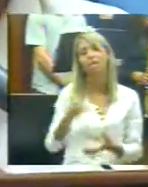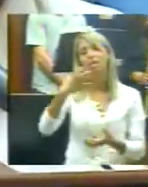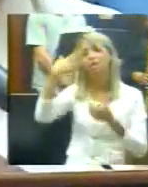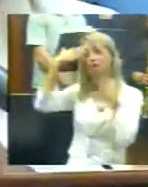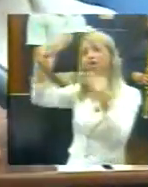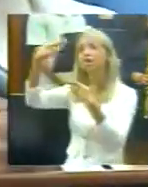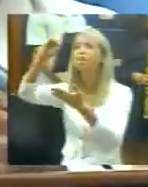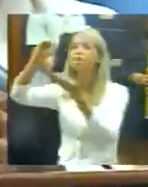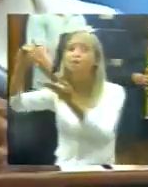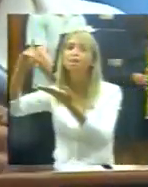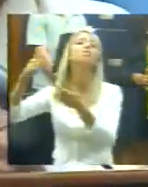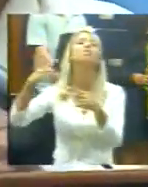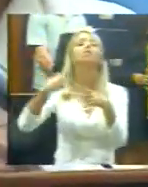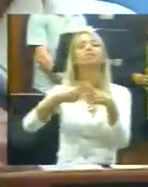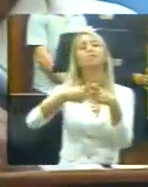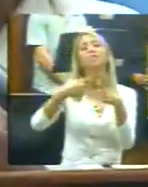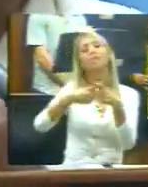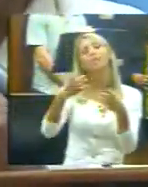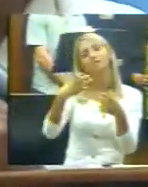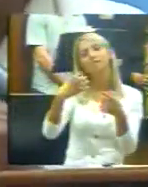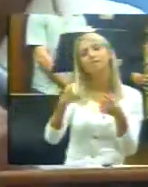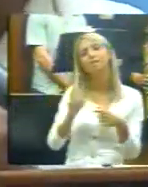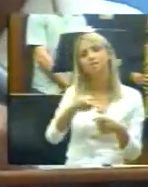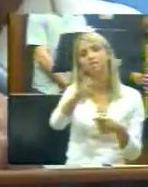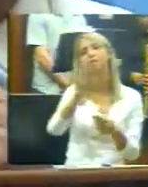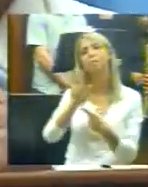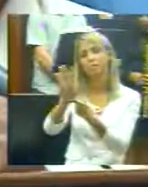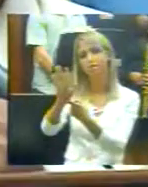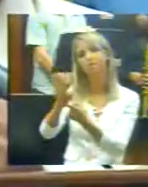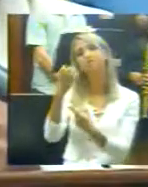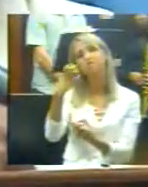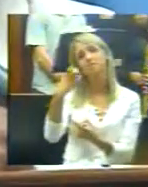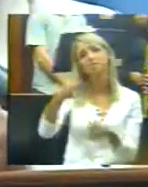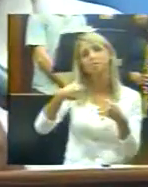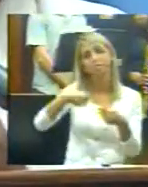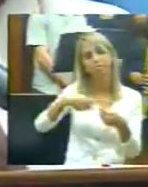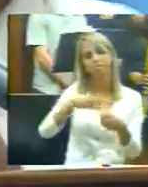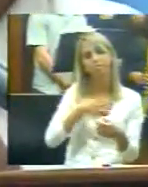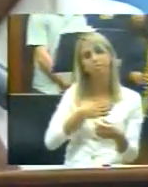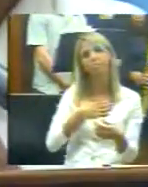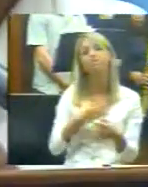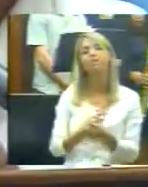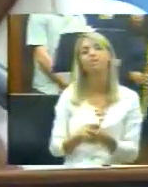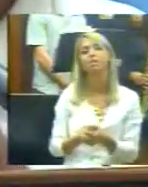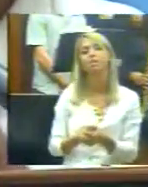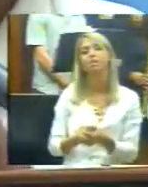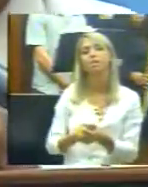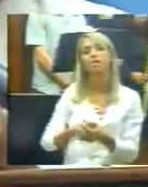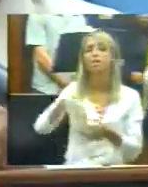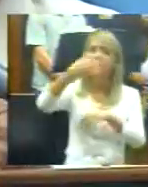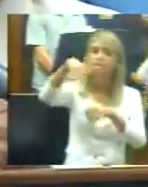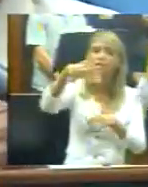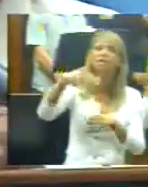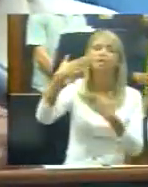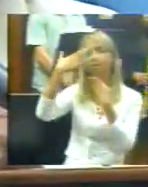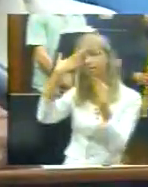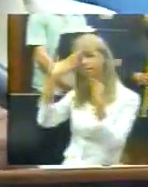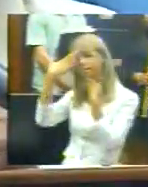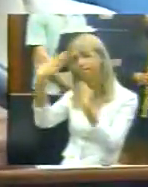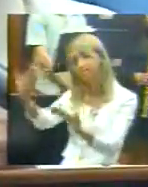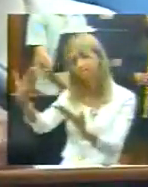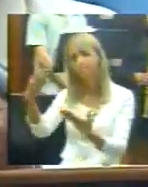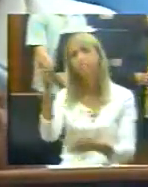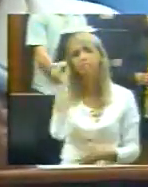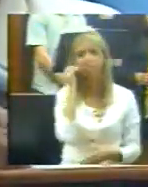oportunidade, nos colocar à disposição ao secretário, senhor Alessandro, ao irmão Aquiles. Muito obrigado por essa